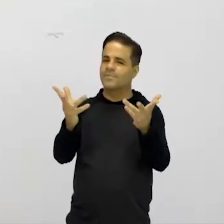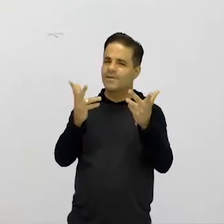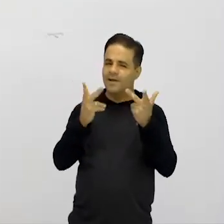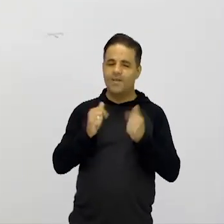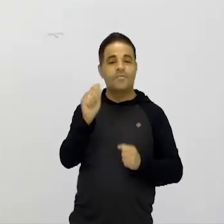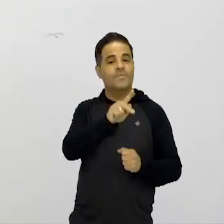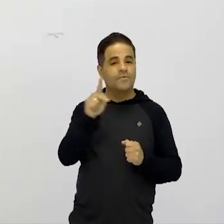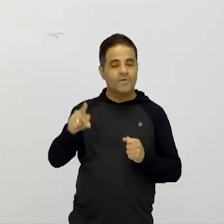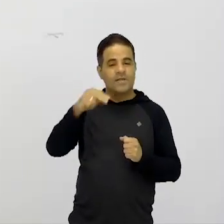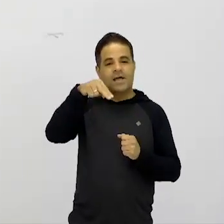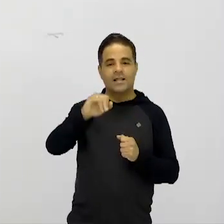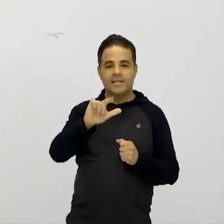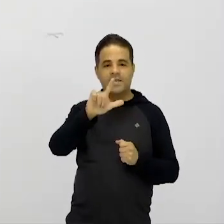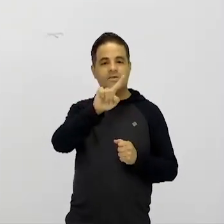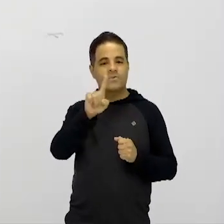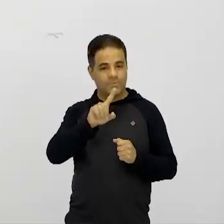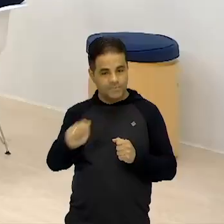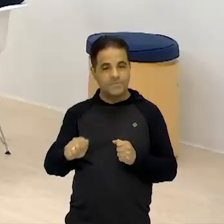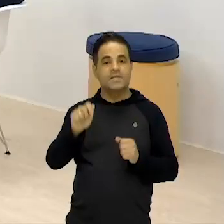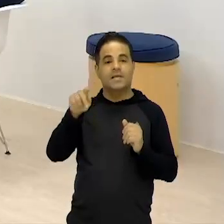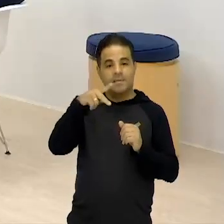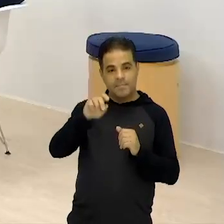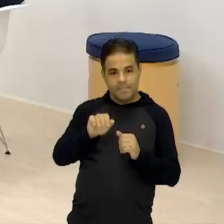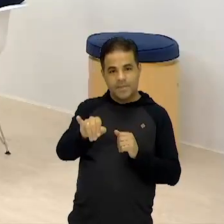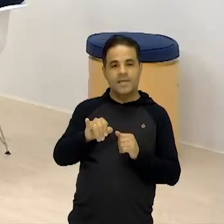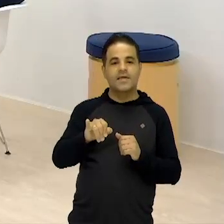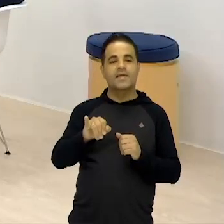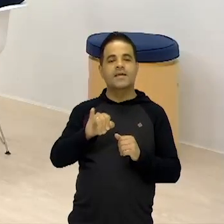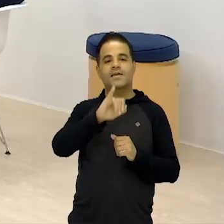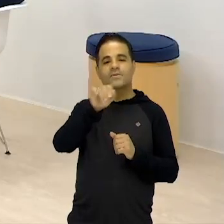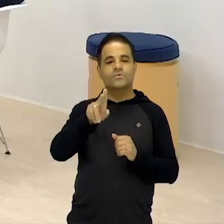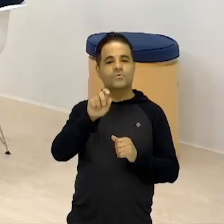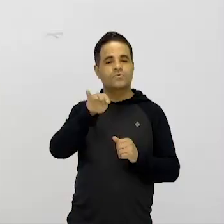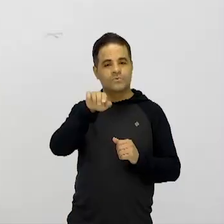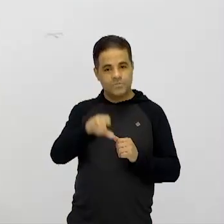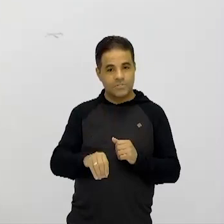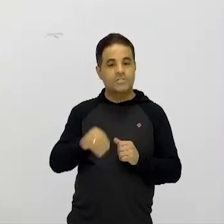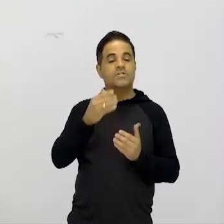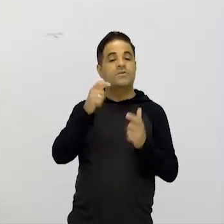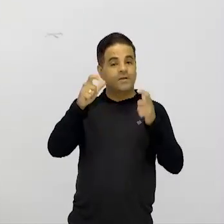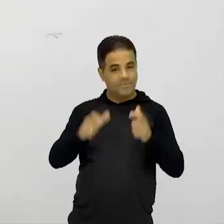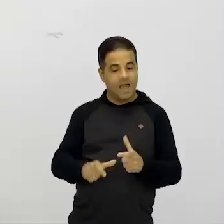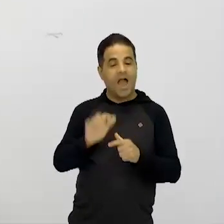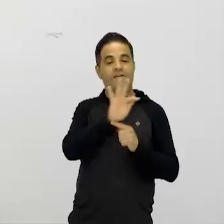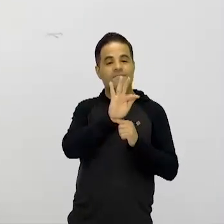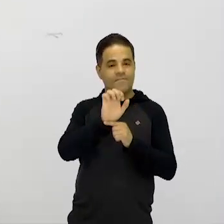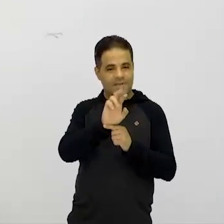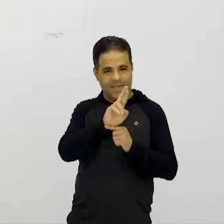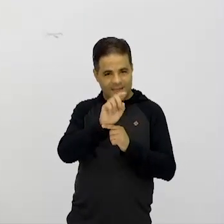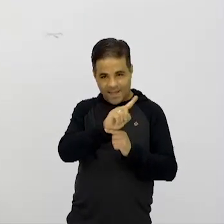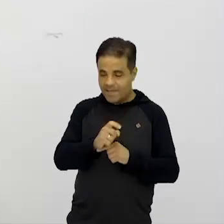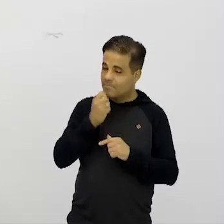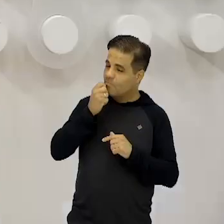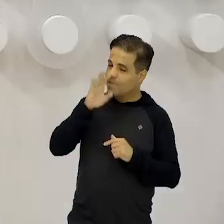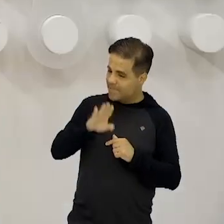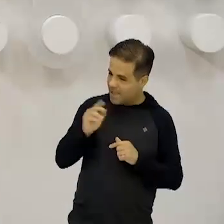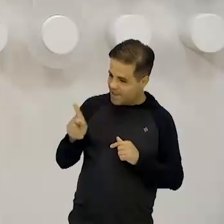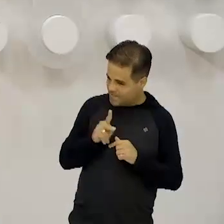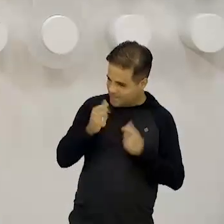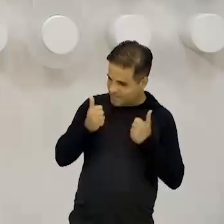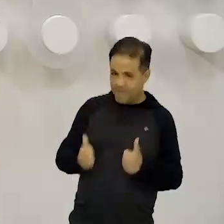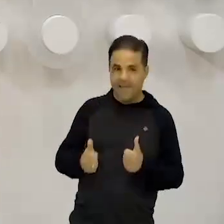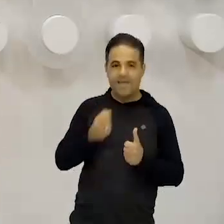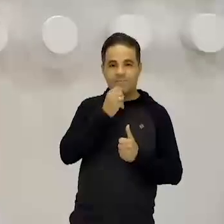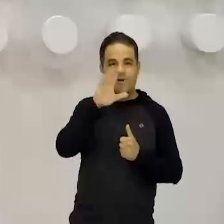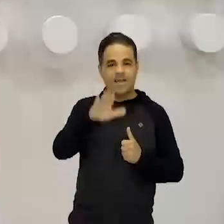maravilhosa professora Nilza, que é da PEI Professor Justino, lá de Ferraz. Boa tarde, Pro. Tudo bem? Tudo